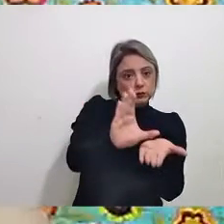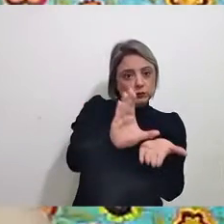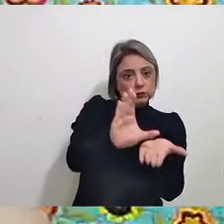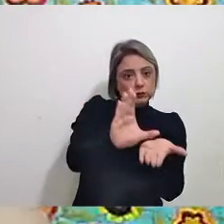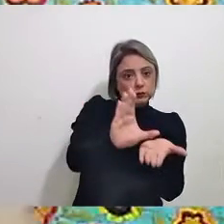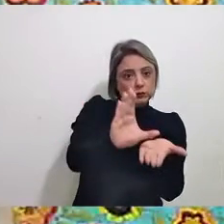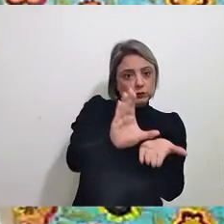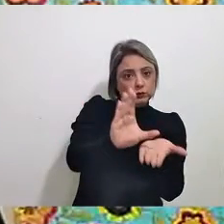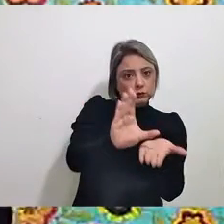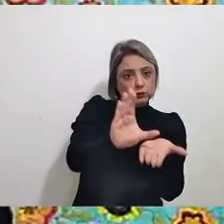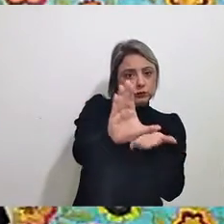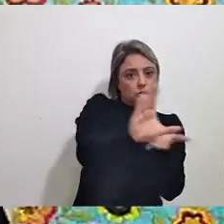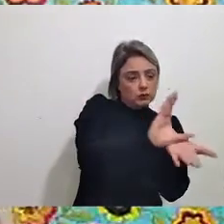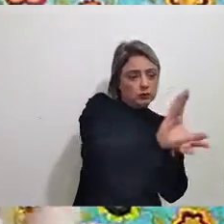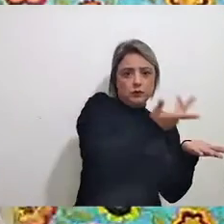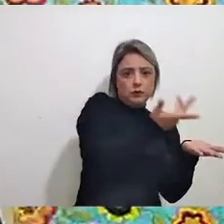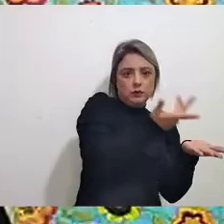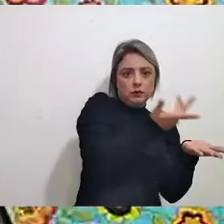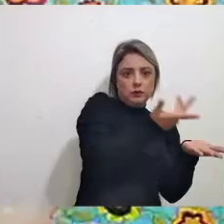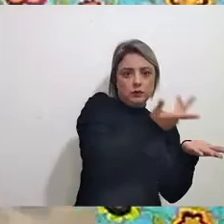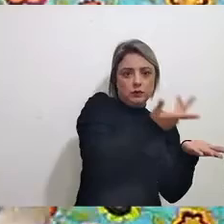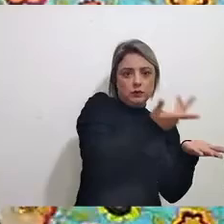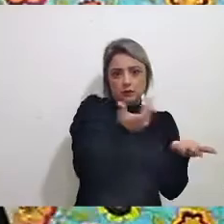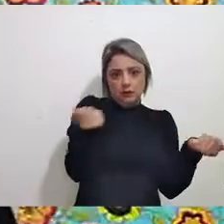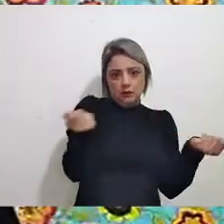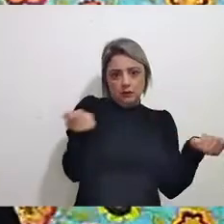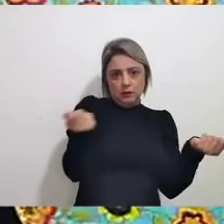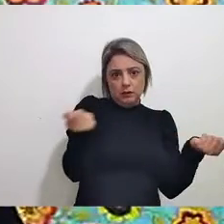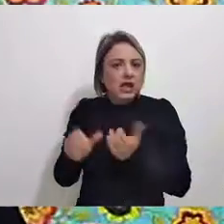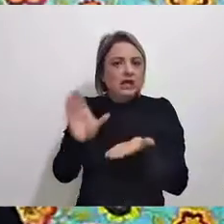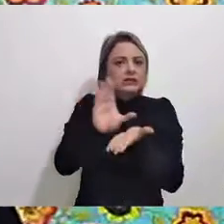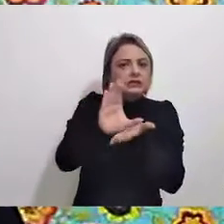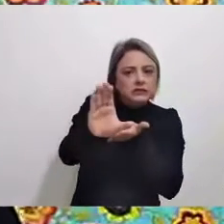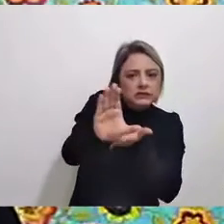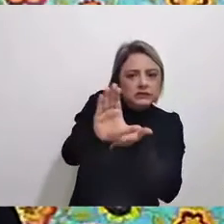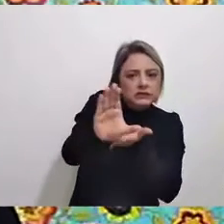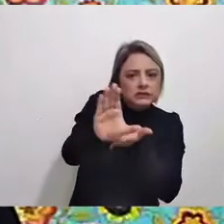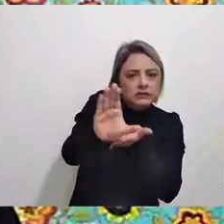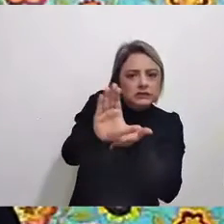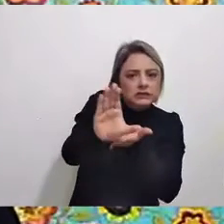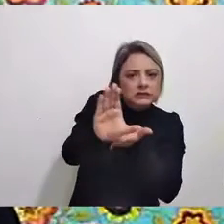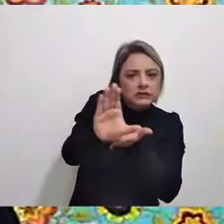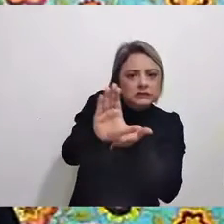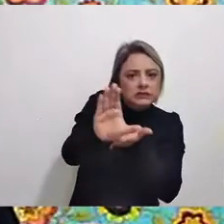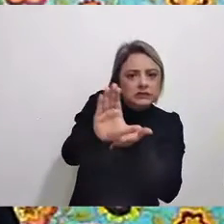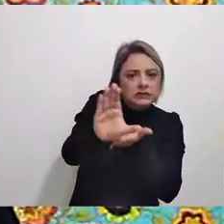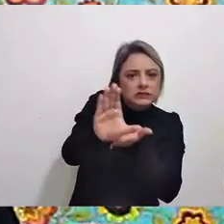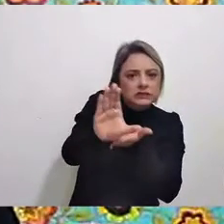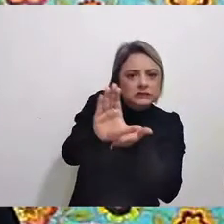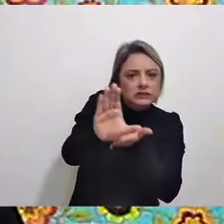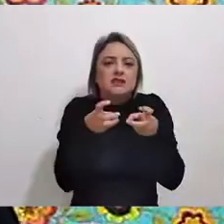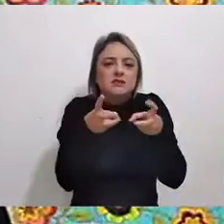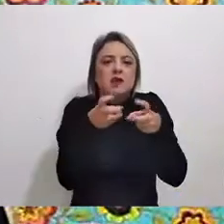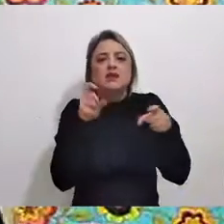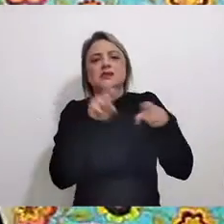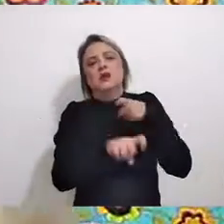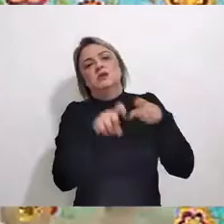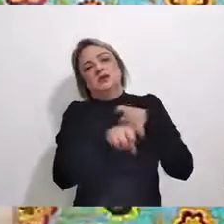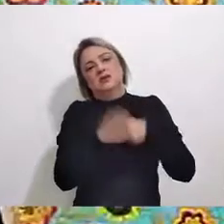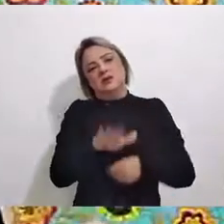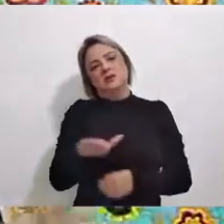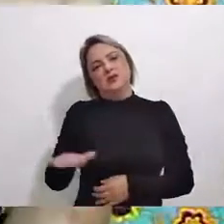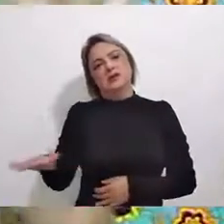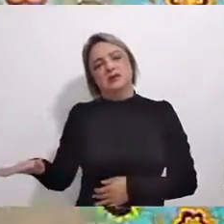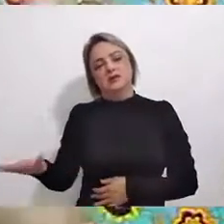essa troca, né, de recurso financeiro, material, isso é exploração sexual de crianças e adolescentes. Então, a gente